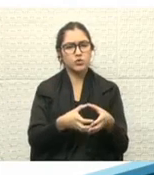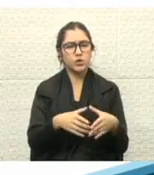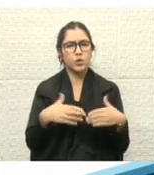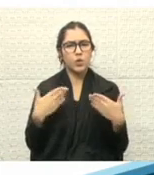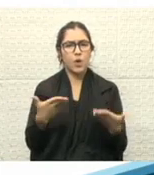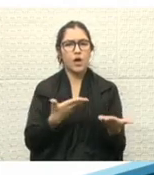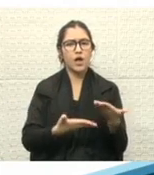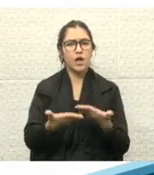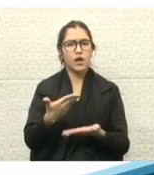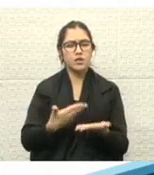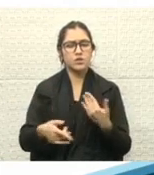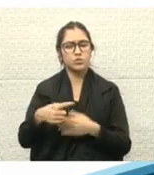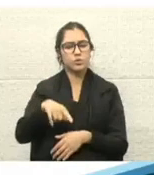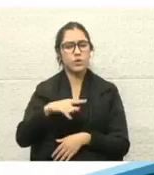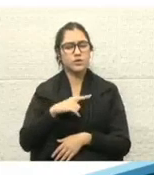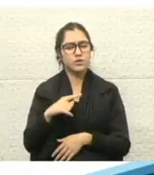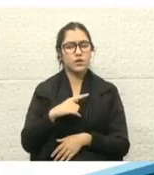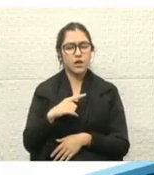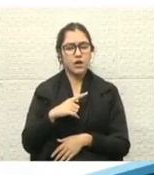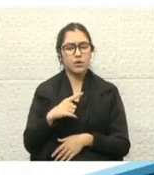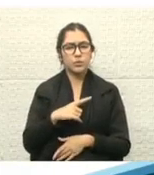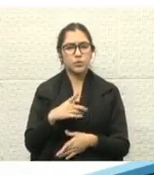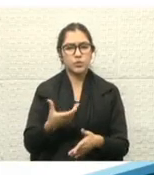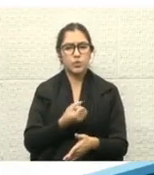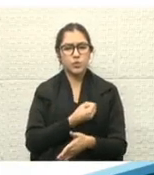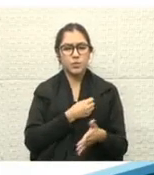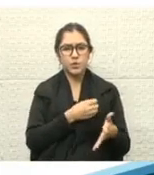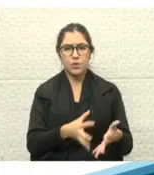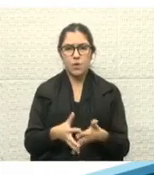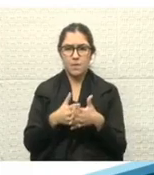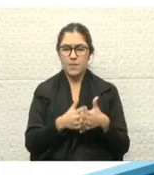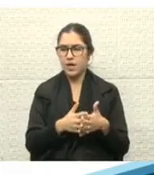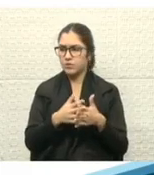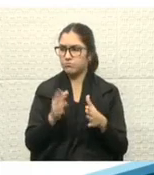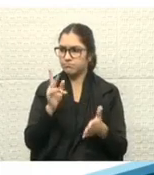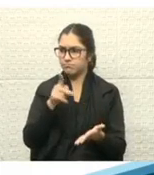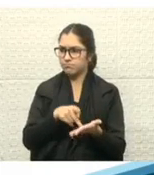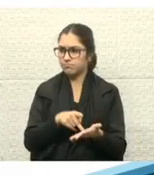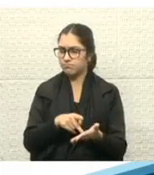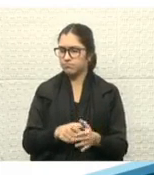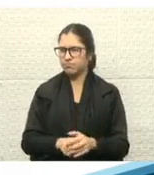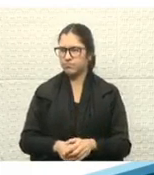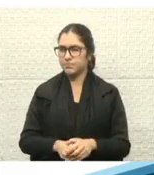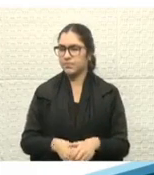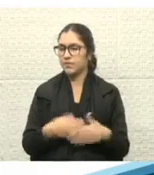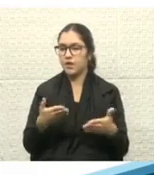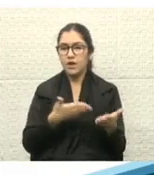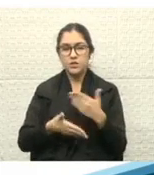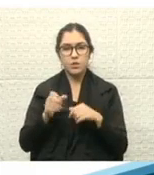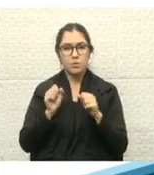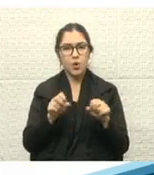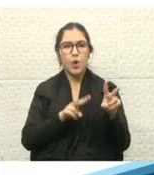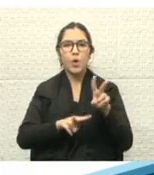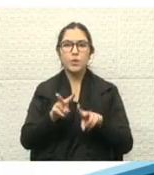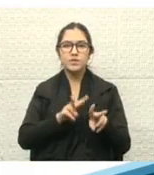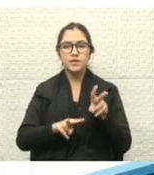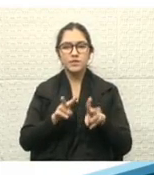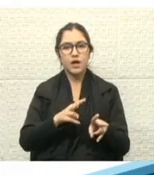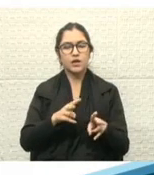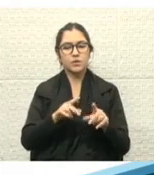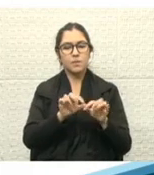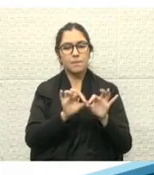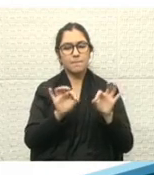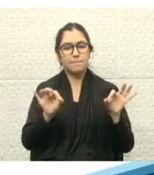Qual é a relação que nós temos com o número complexo original? Essa relação pode ser observada no